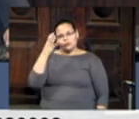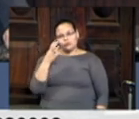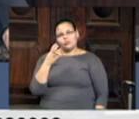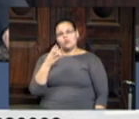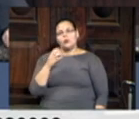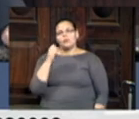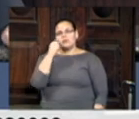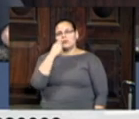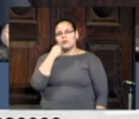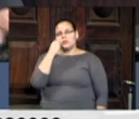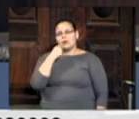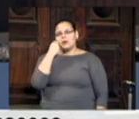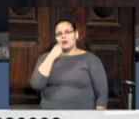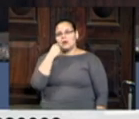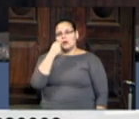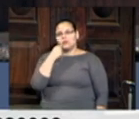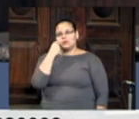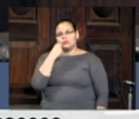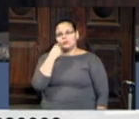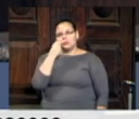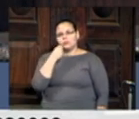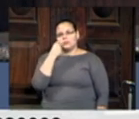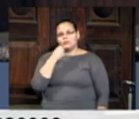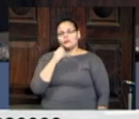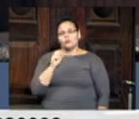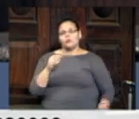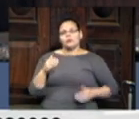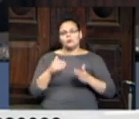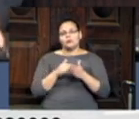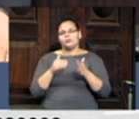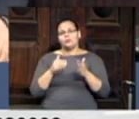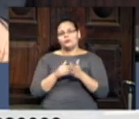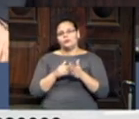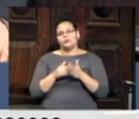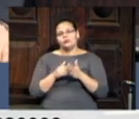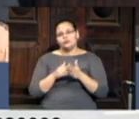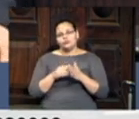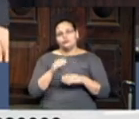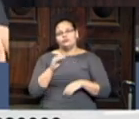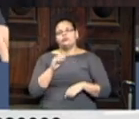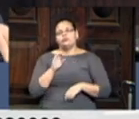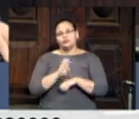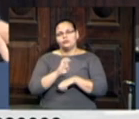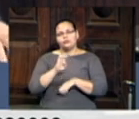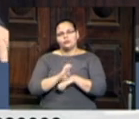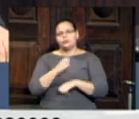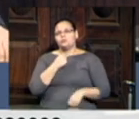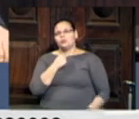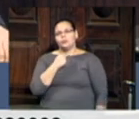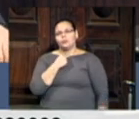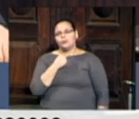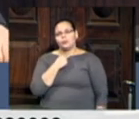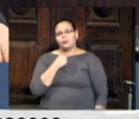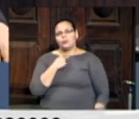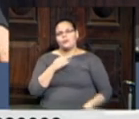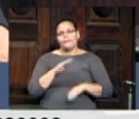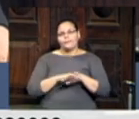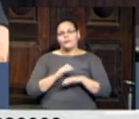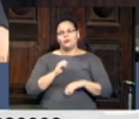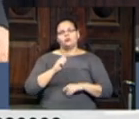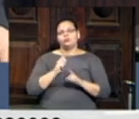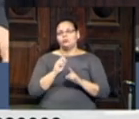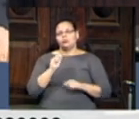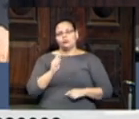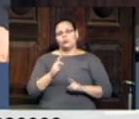do Senado, que fixa que o limite de endividamento do Estado não pode ser mais do que o